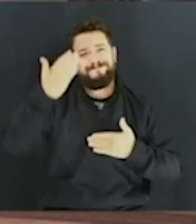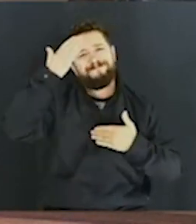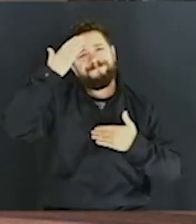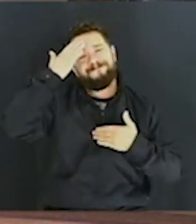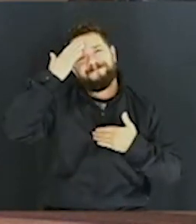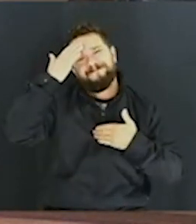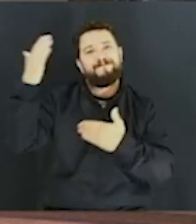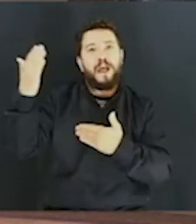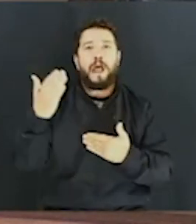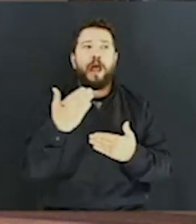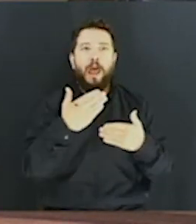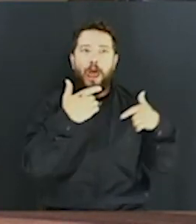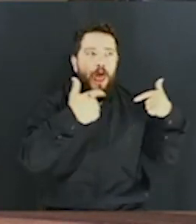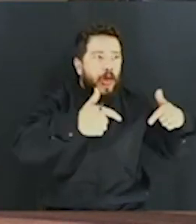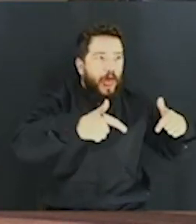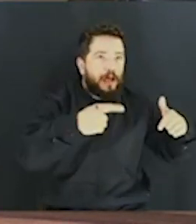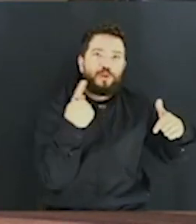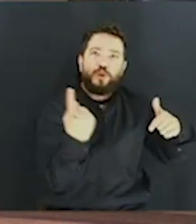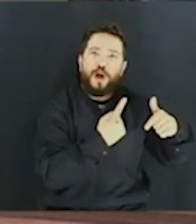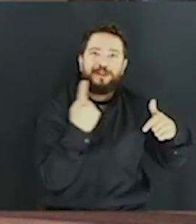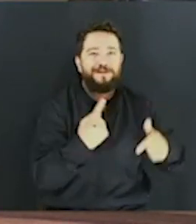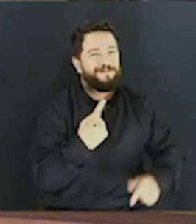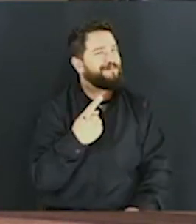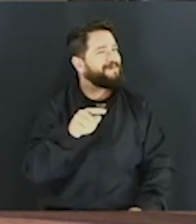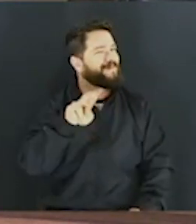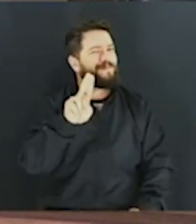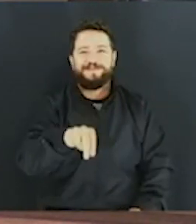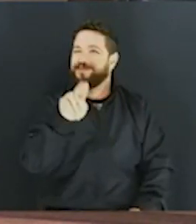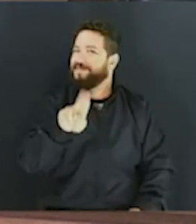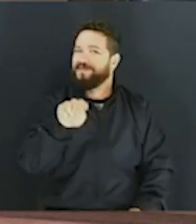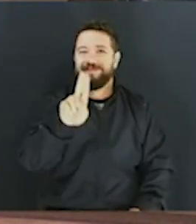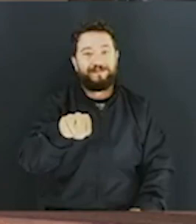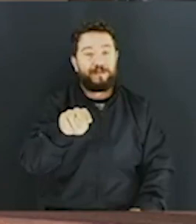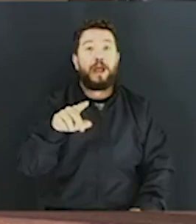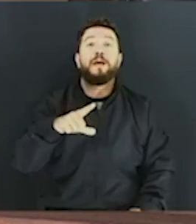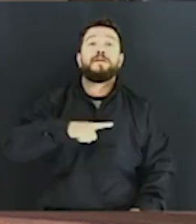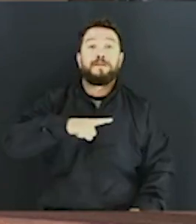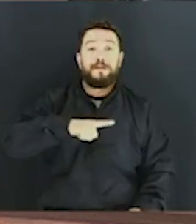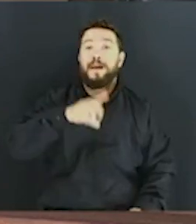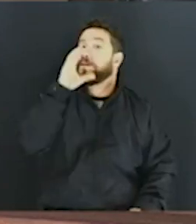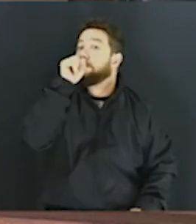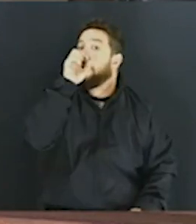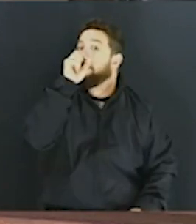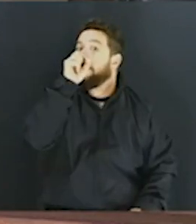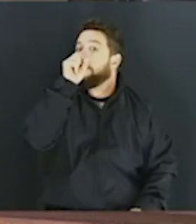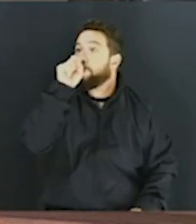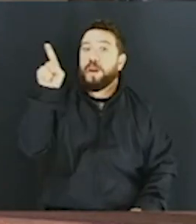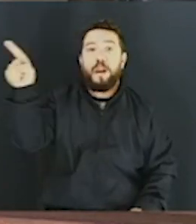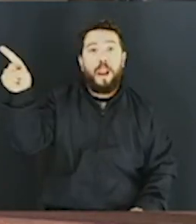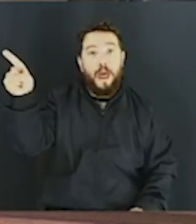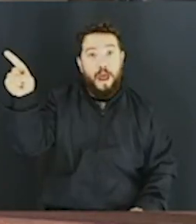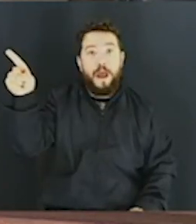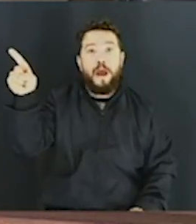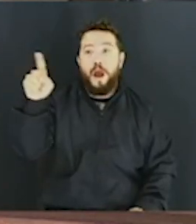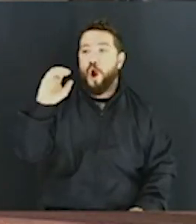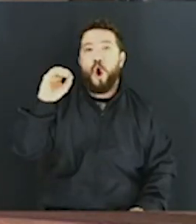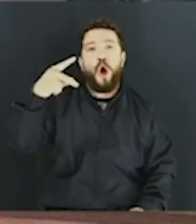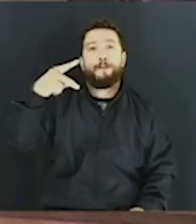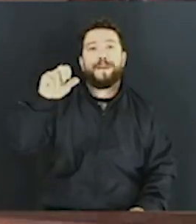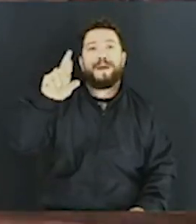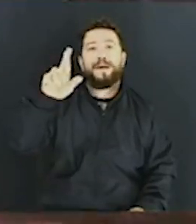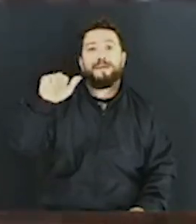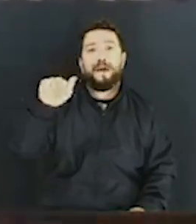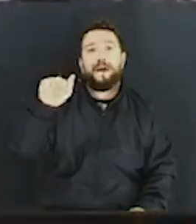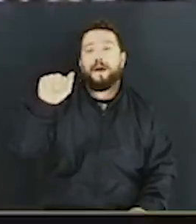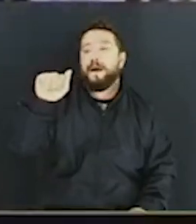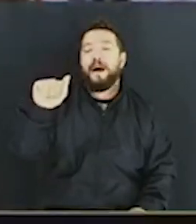Nós fizemos no sábado o que era o Curitiba Sem Drogas, lá no Ópera de Arame. Eu quero começar agradecendo a